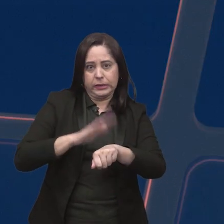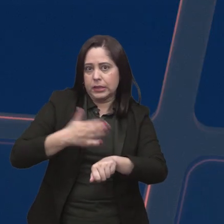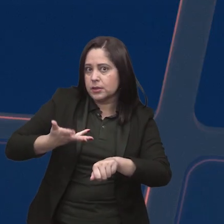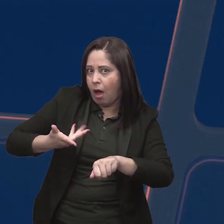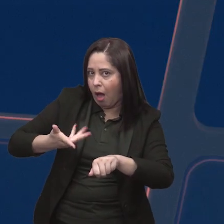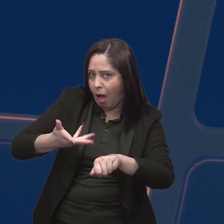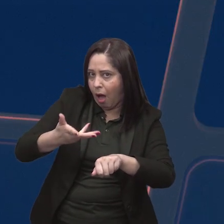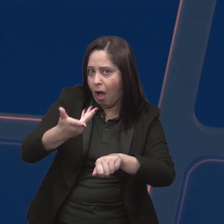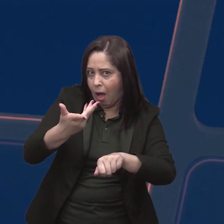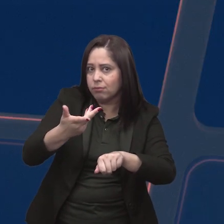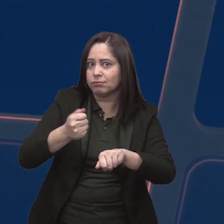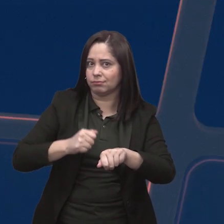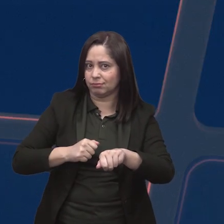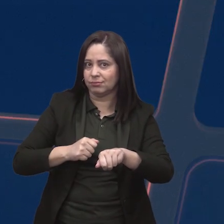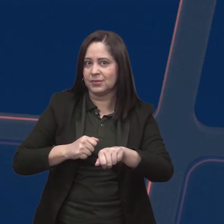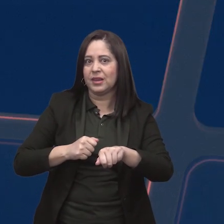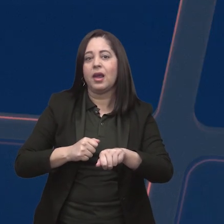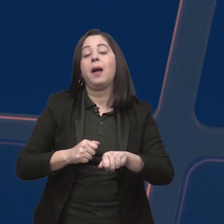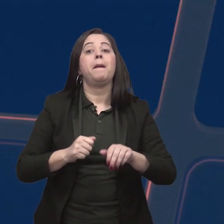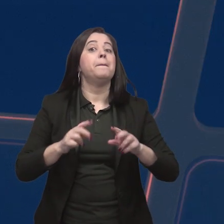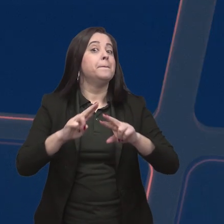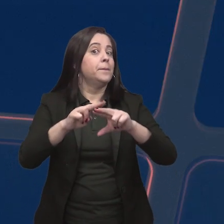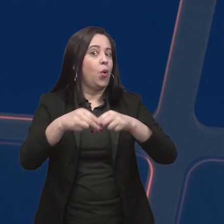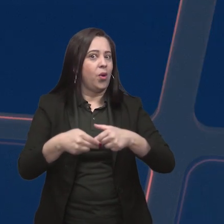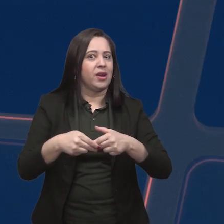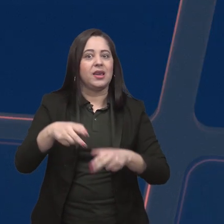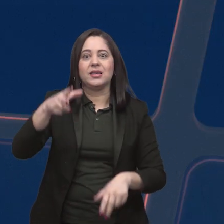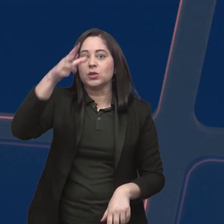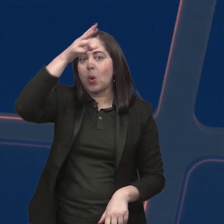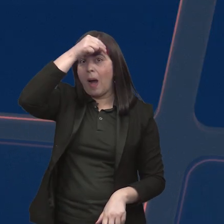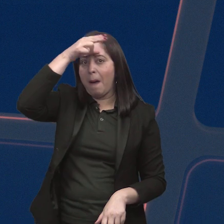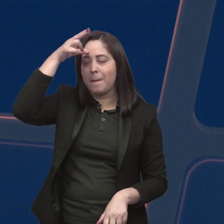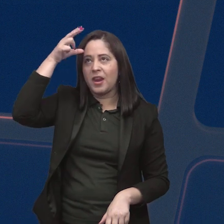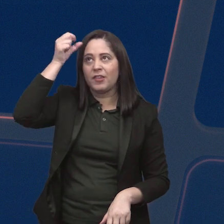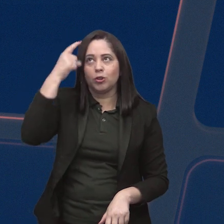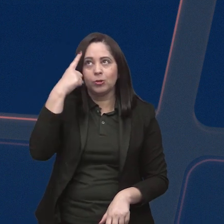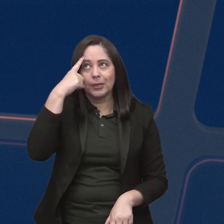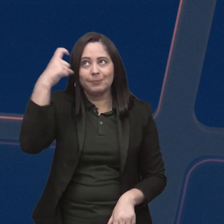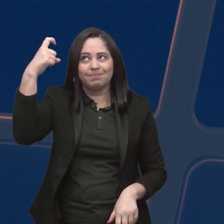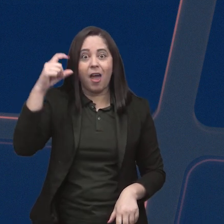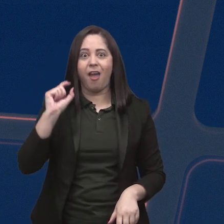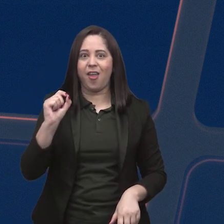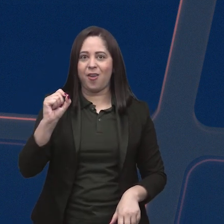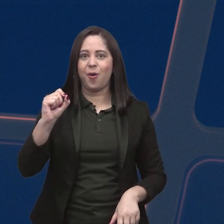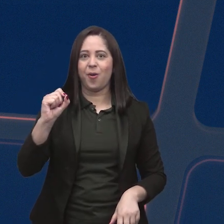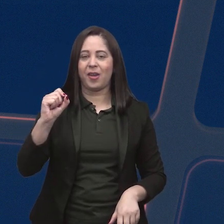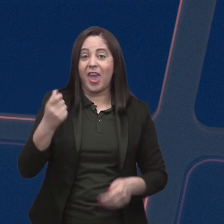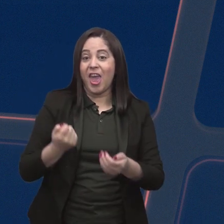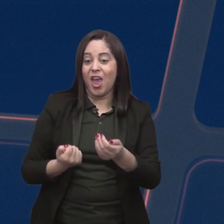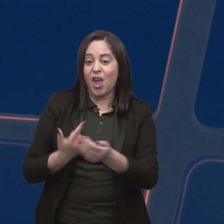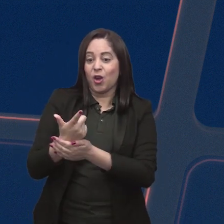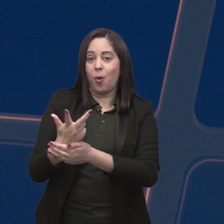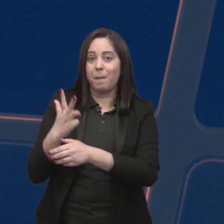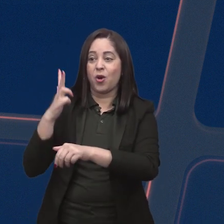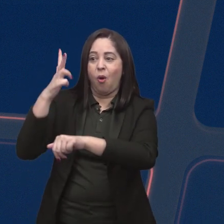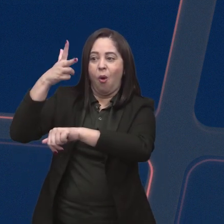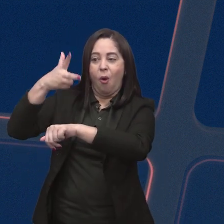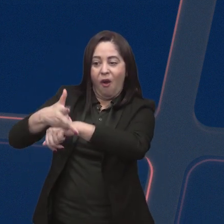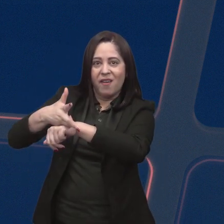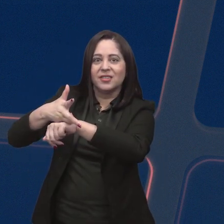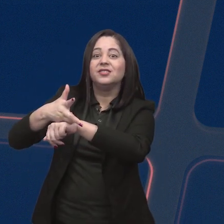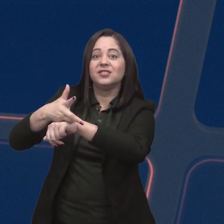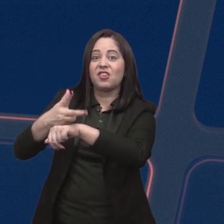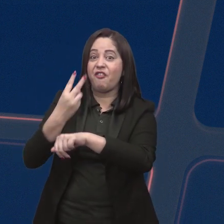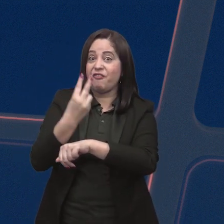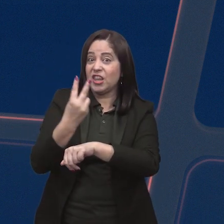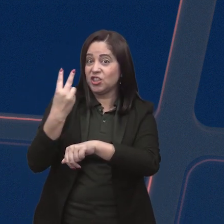cada minuto conta na hora de chegar ao destino. E para dar mais agilidade aos VLPs, a Prefeitura